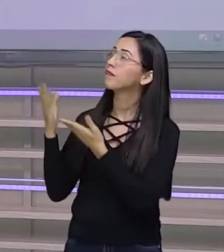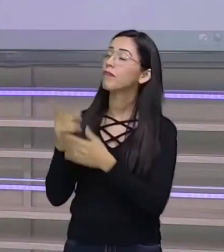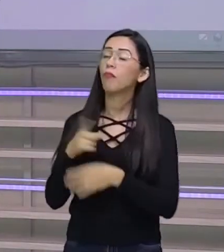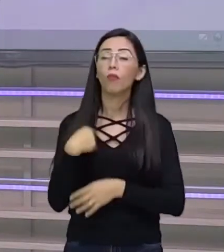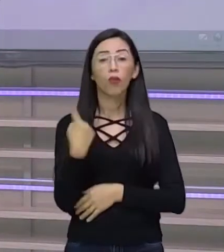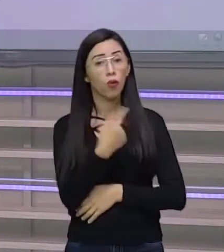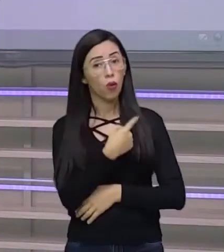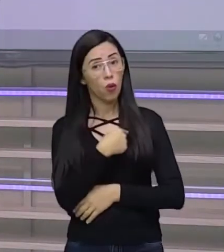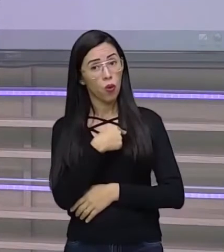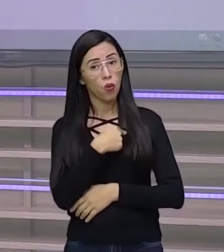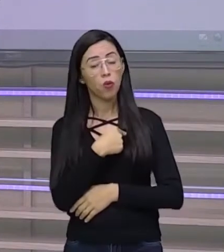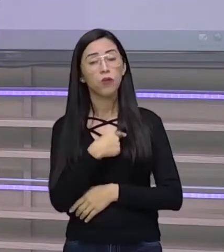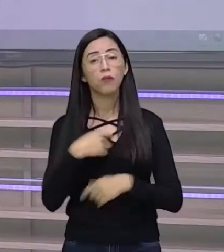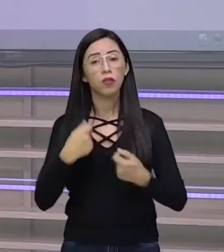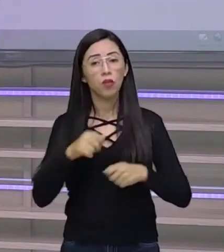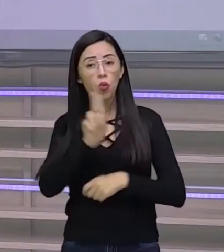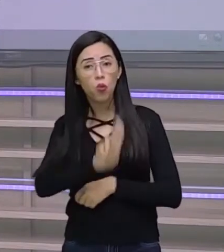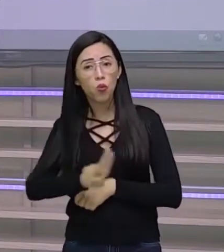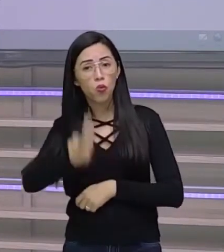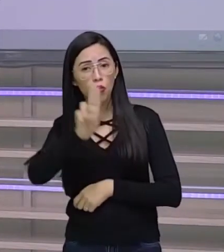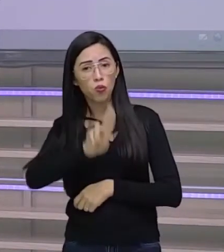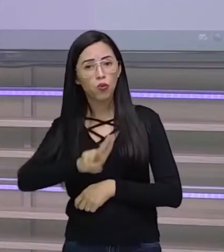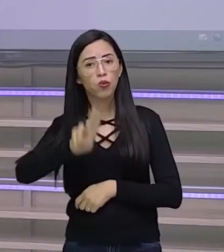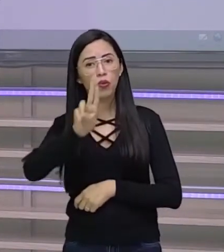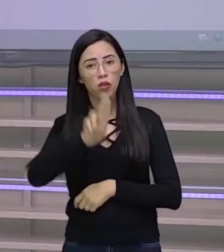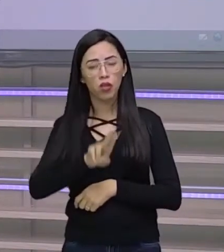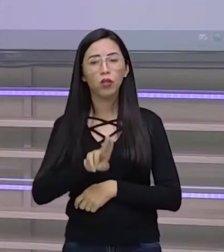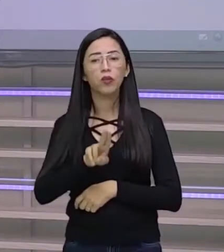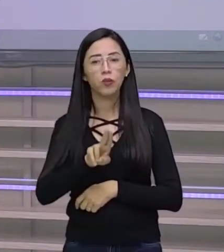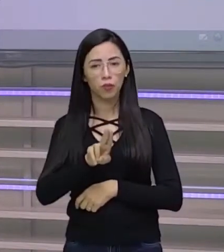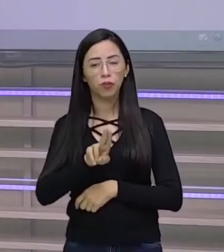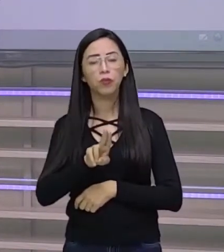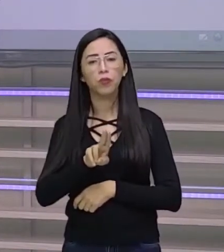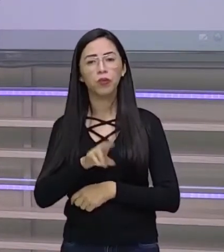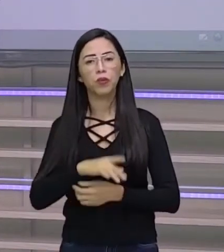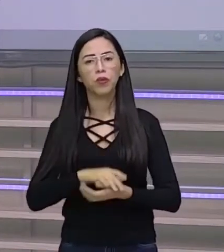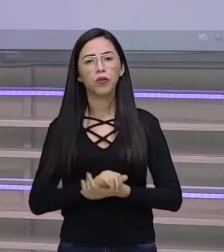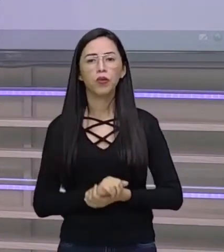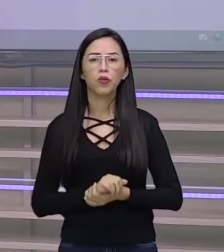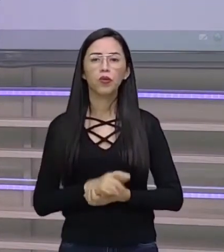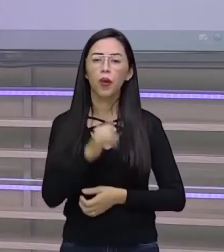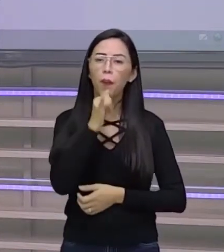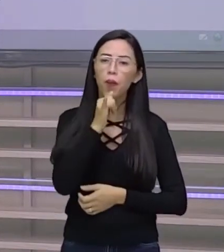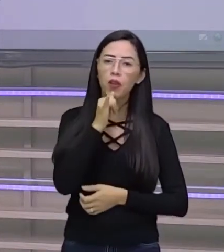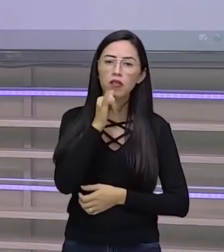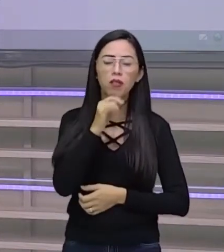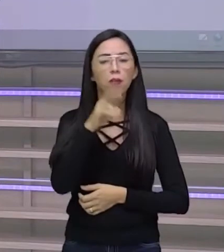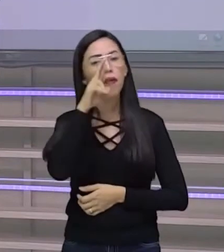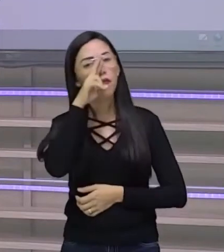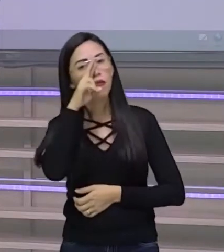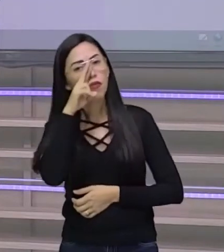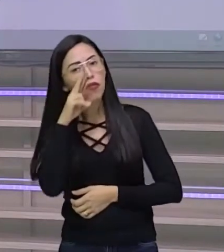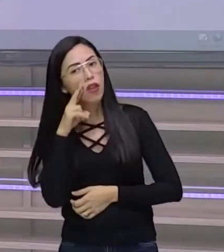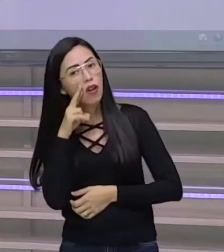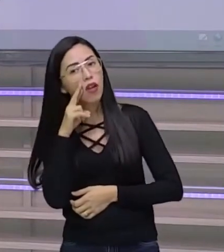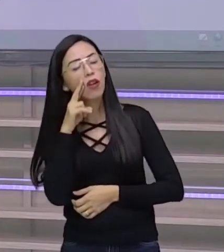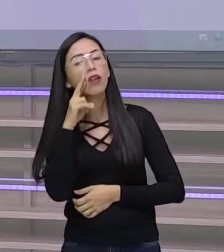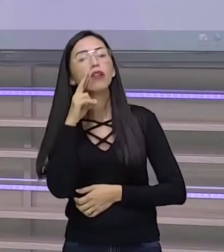para medir líquido são as garrafas. As garrafinhas de refrigerante, garrafa de